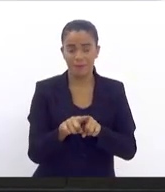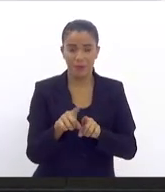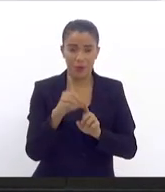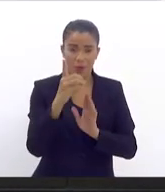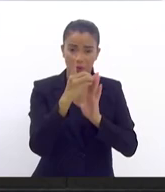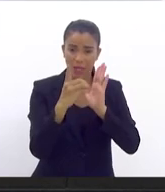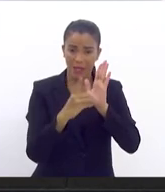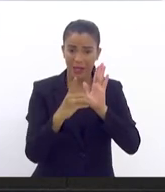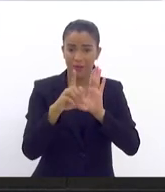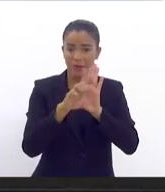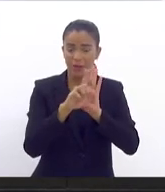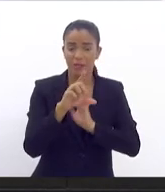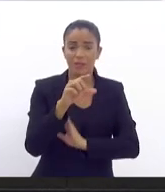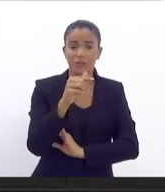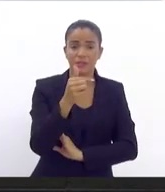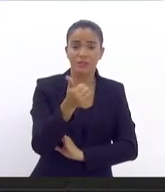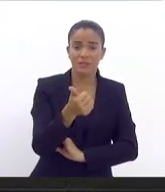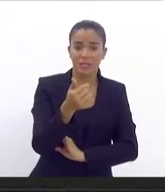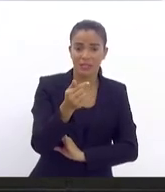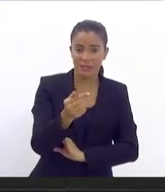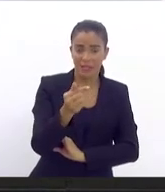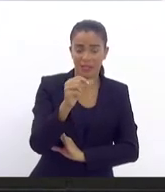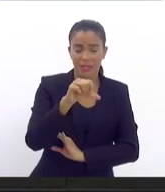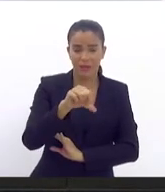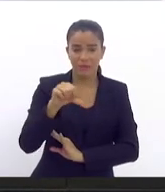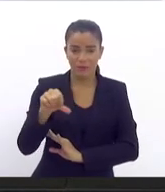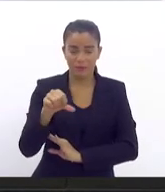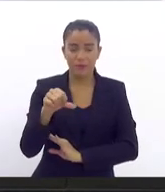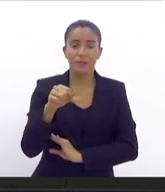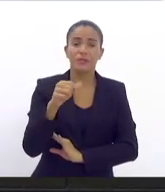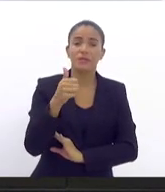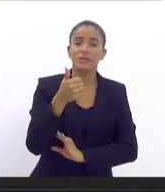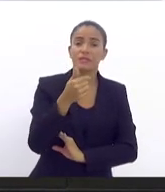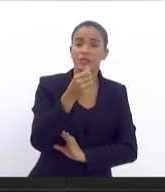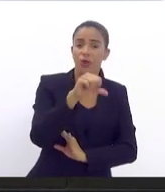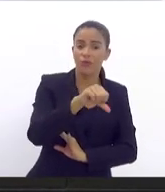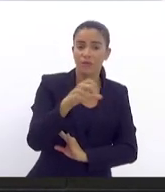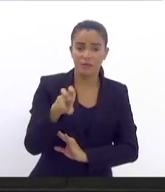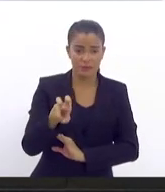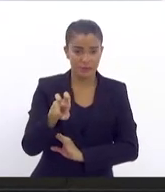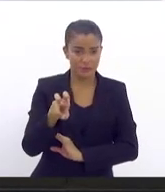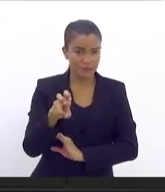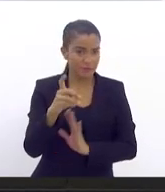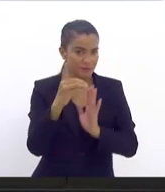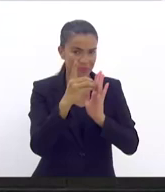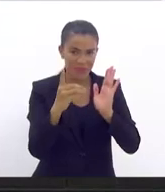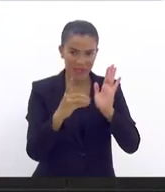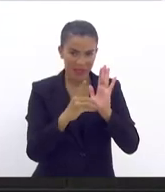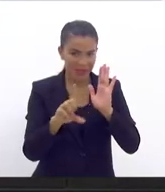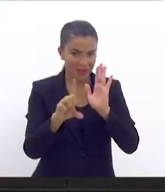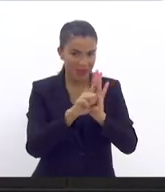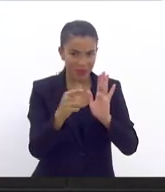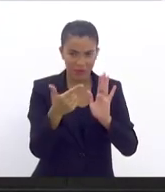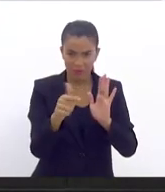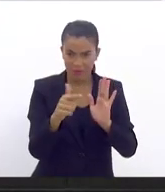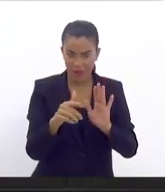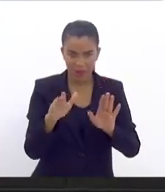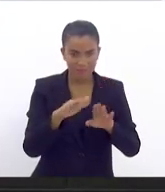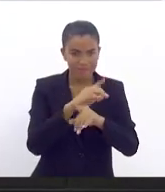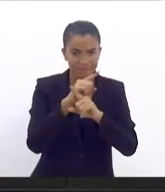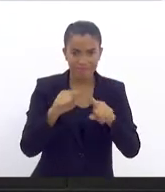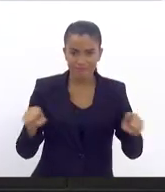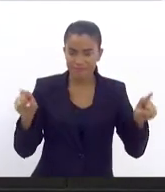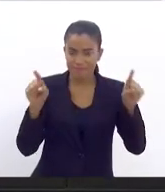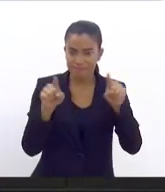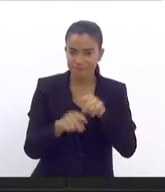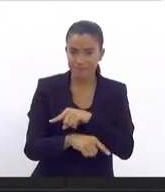Decreto-Lei 179, de 9 de julho de 1975. Lembrando a todos que o Decreto-Lei não existe mais no nosso ordenamento. Aqueles